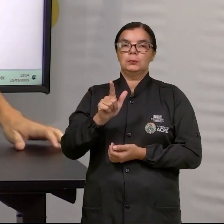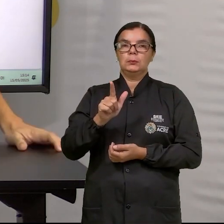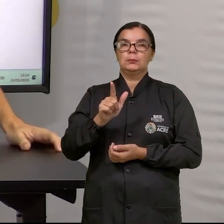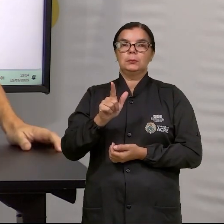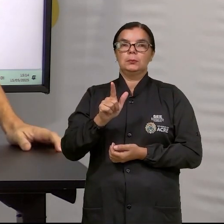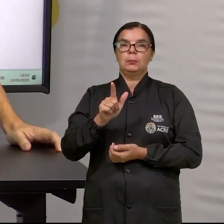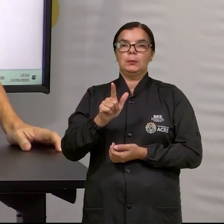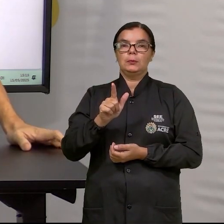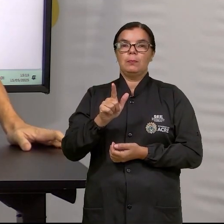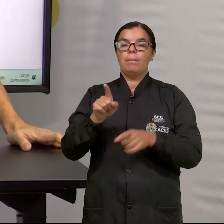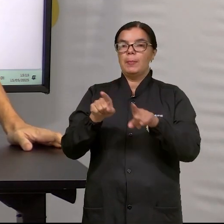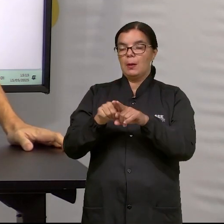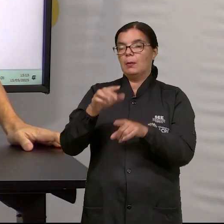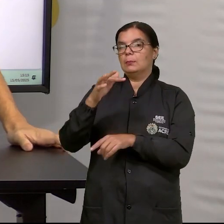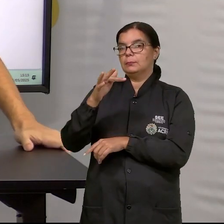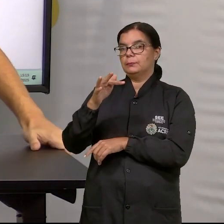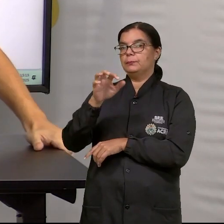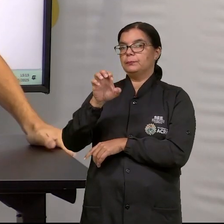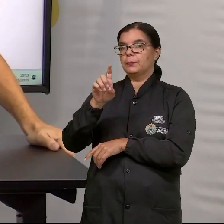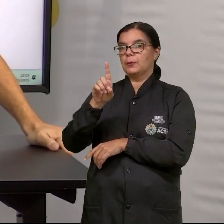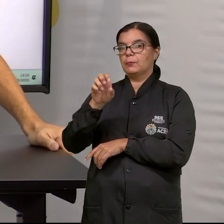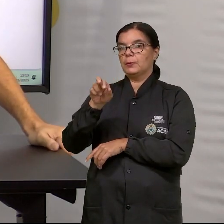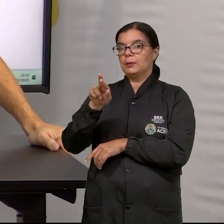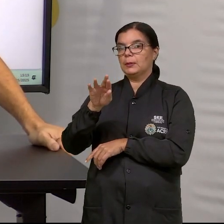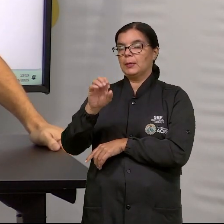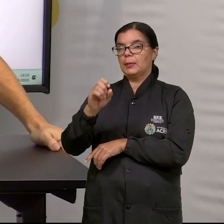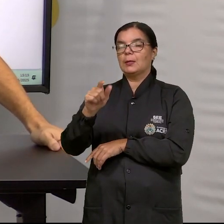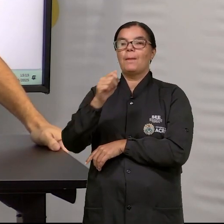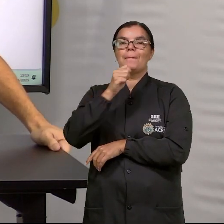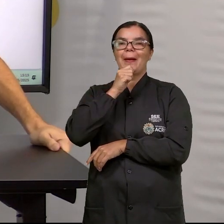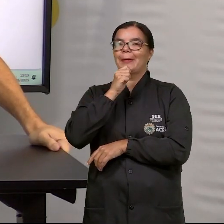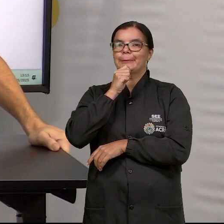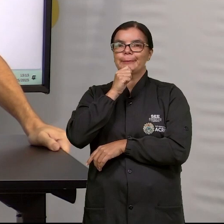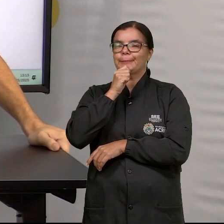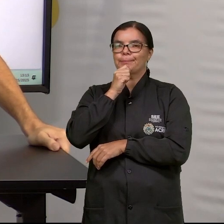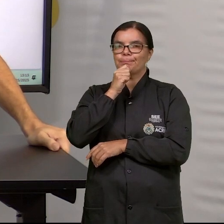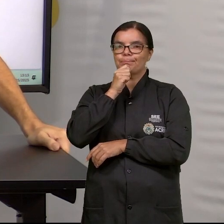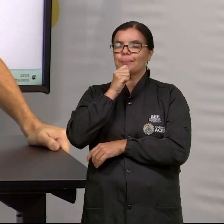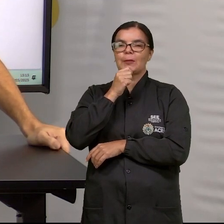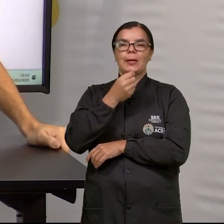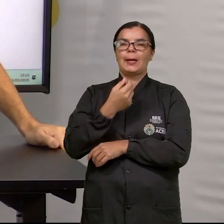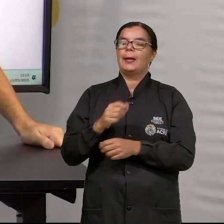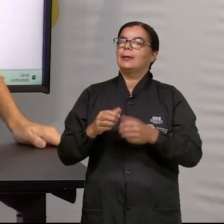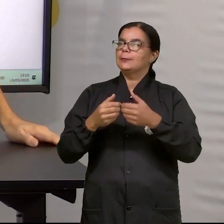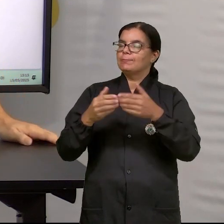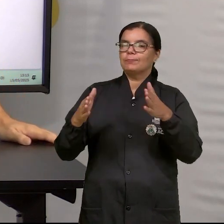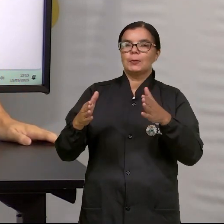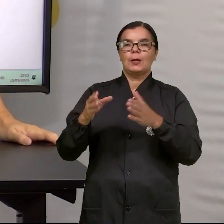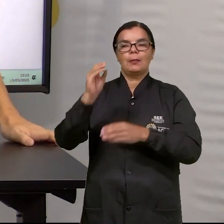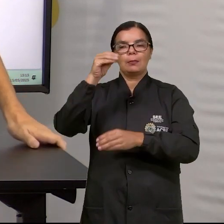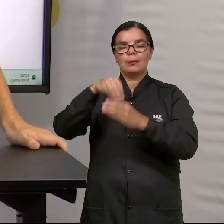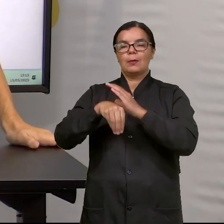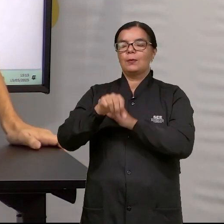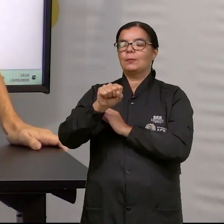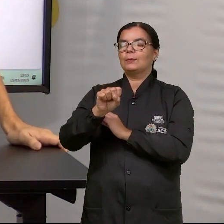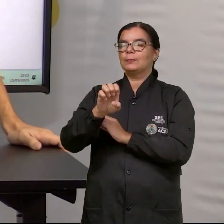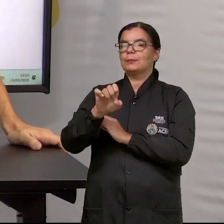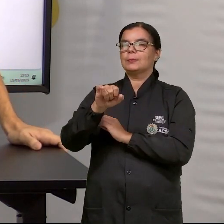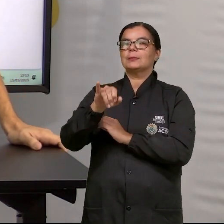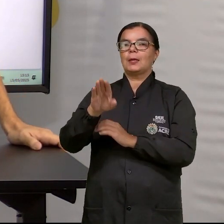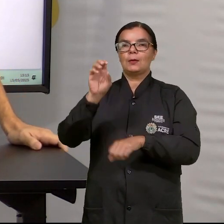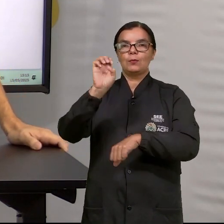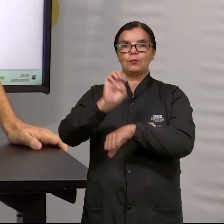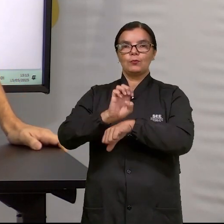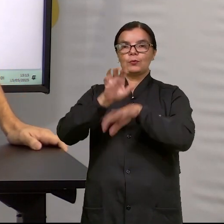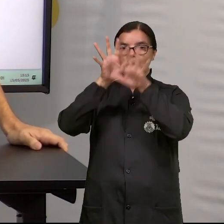pela federação, né? Mas por enquanto essa funcionalidade não está funcionando ainda no SEI do estado do Acre,